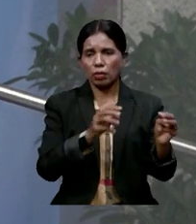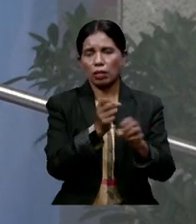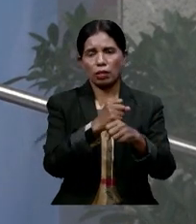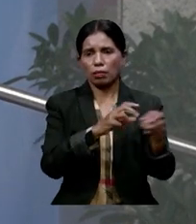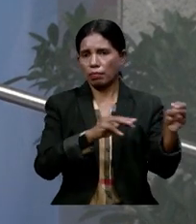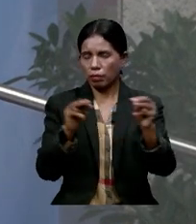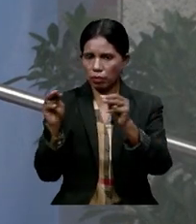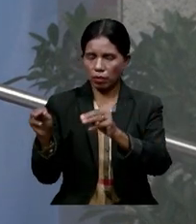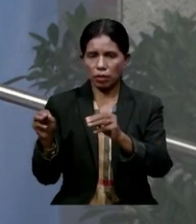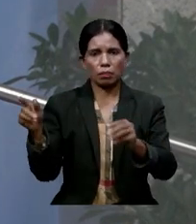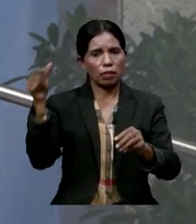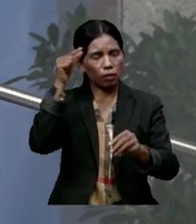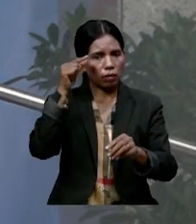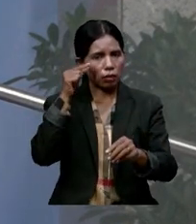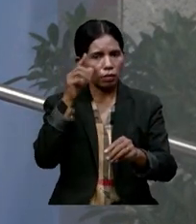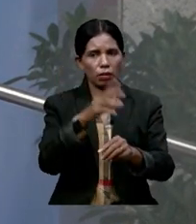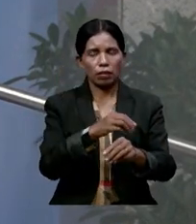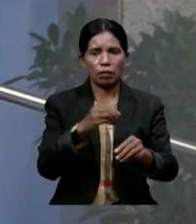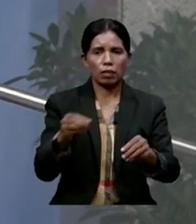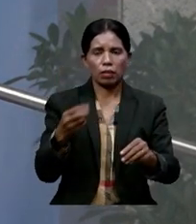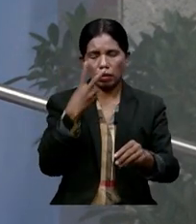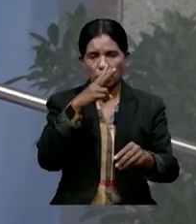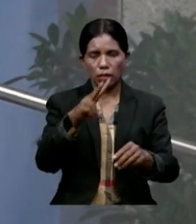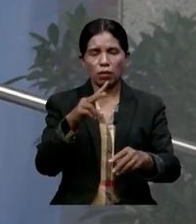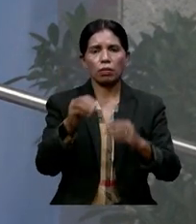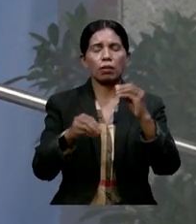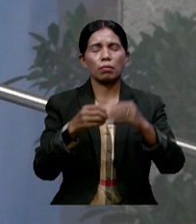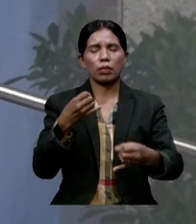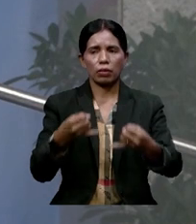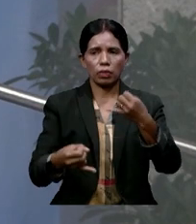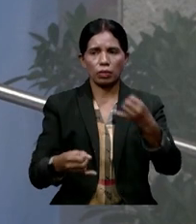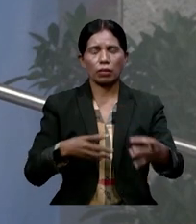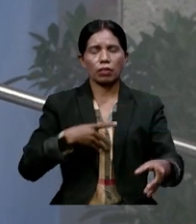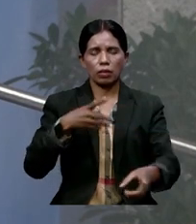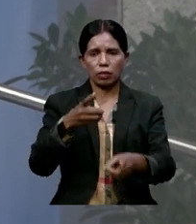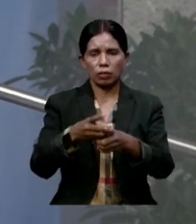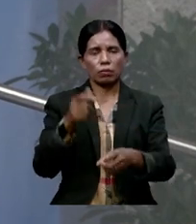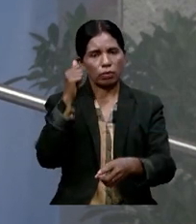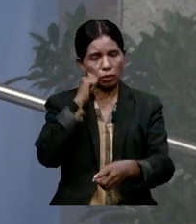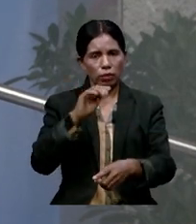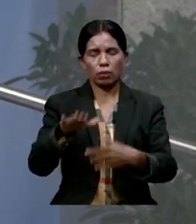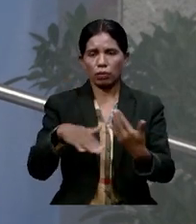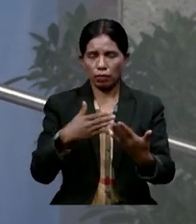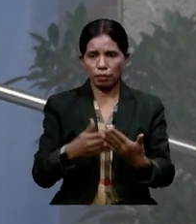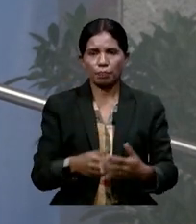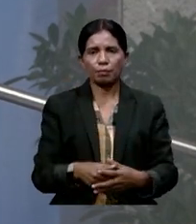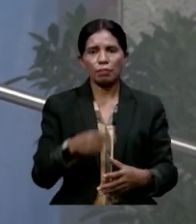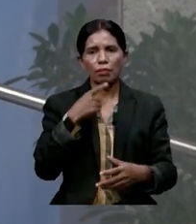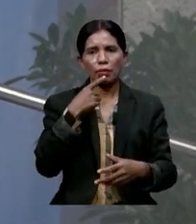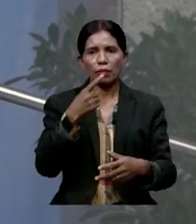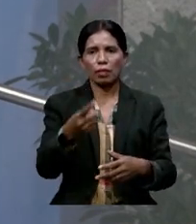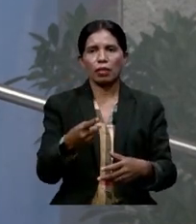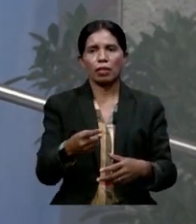defensores da igualdade e aliados na luta pela justiça e pelos direitos das mulheres. Espírito Simena